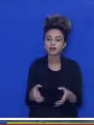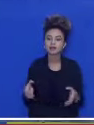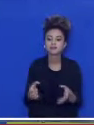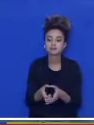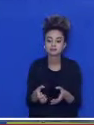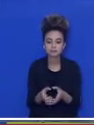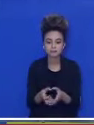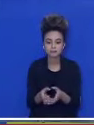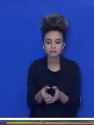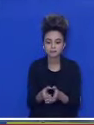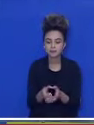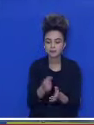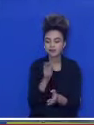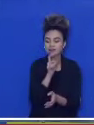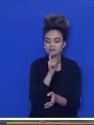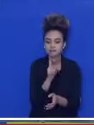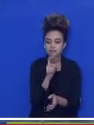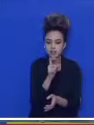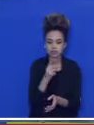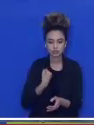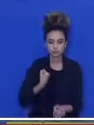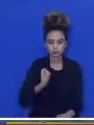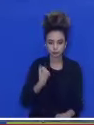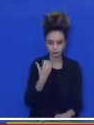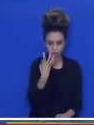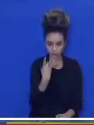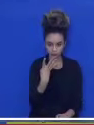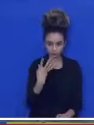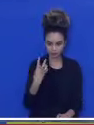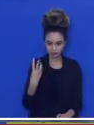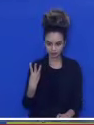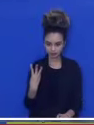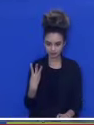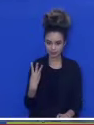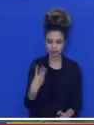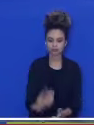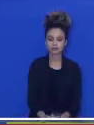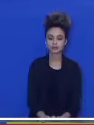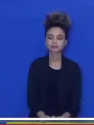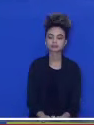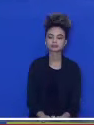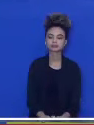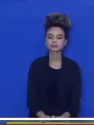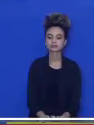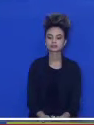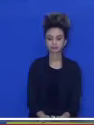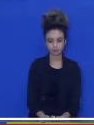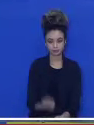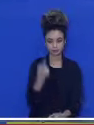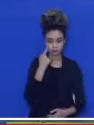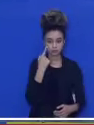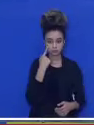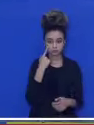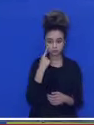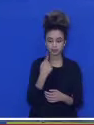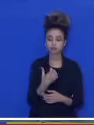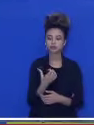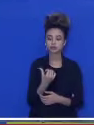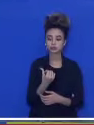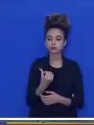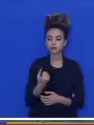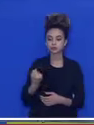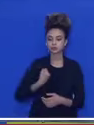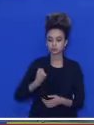Bola verde, número 43. Verde, 43. Vamos confirmar as